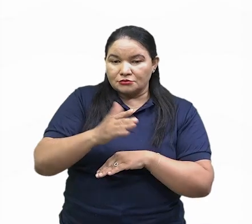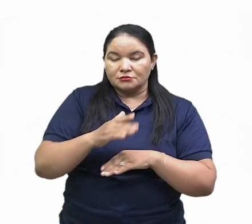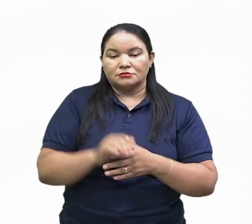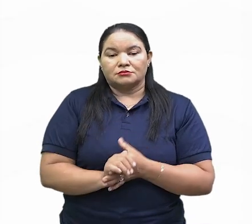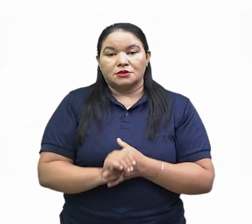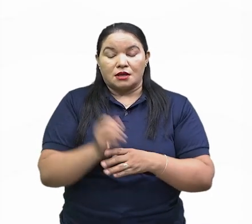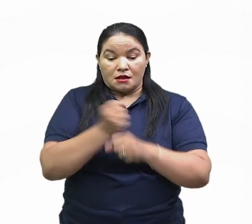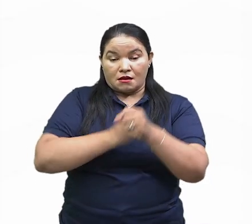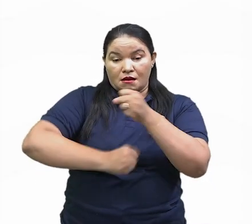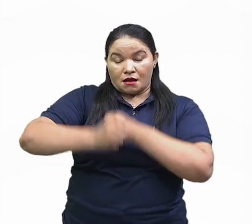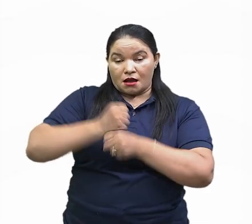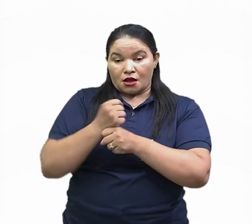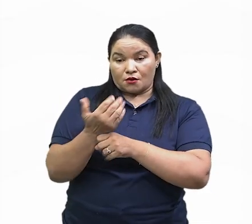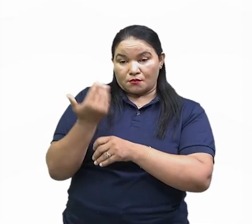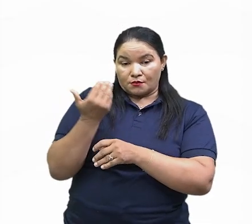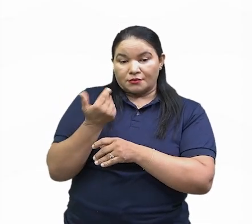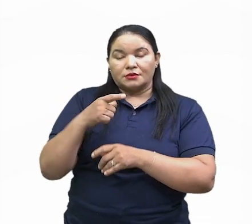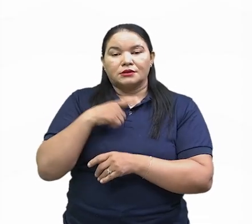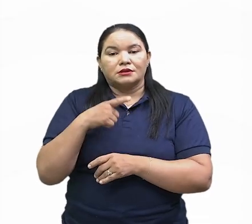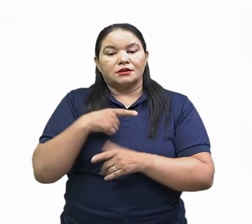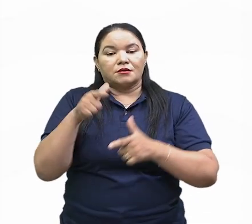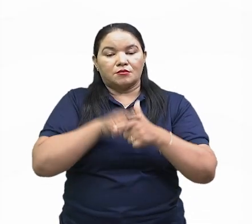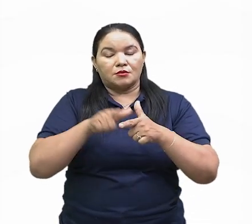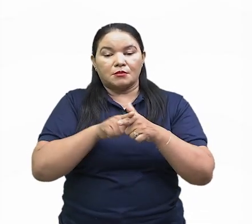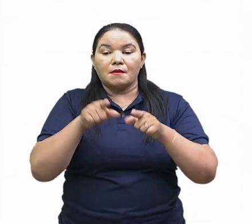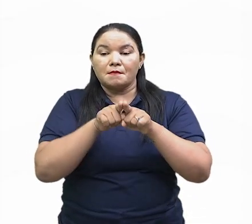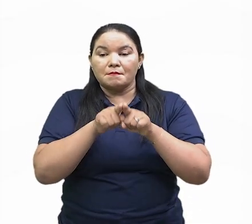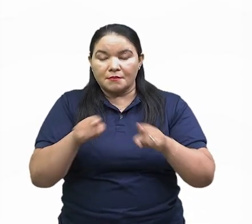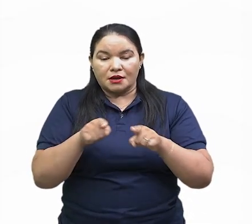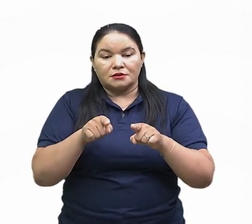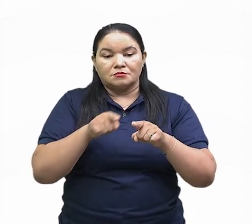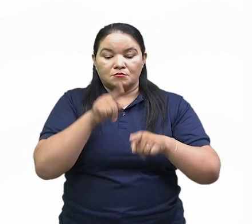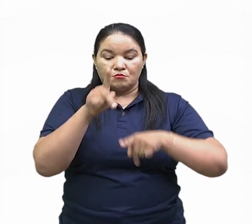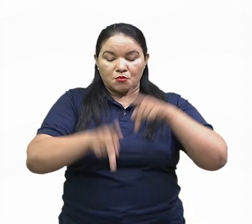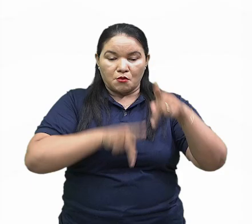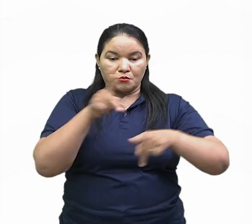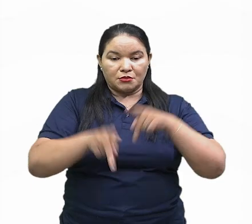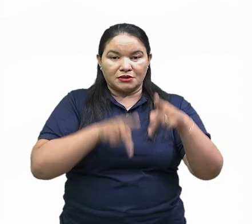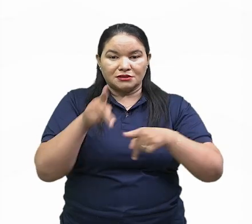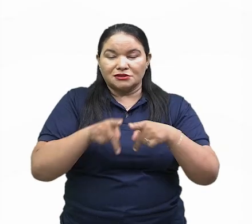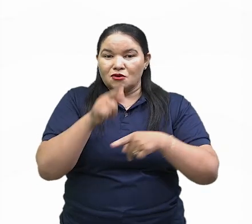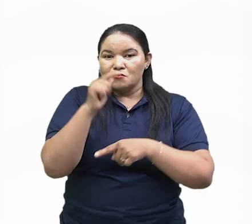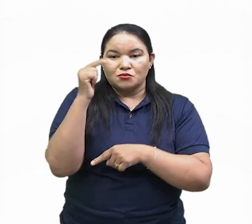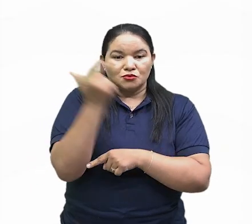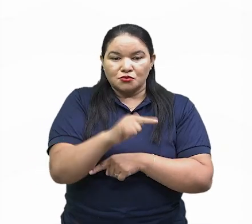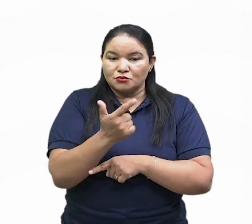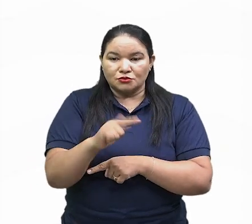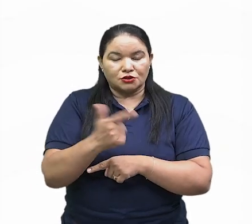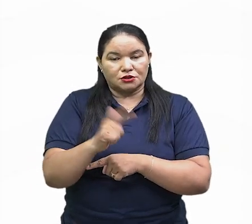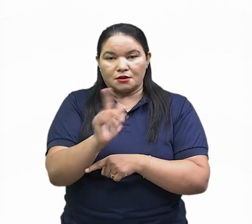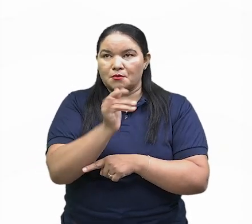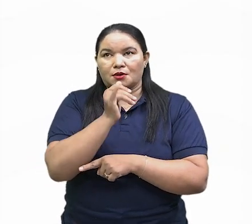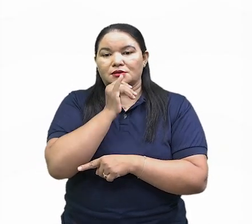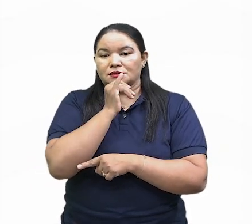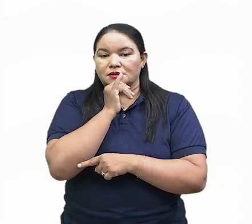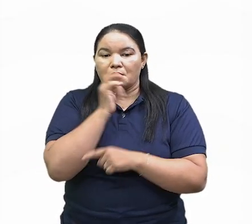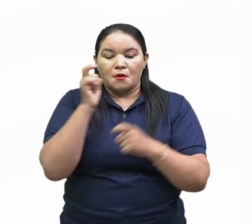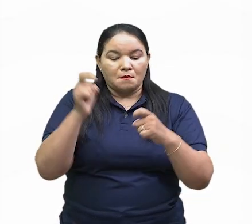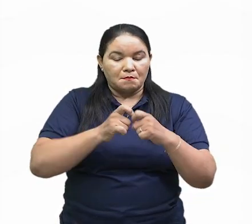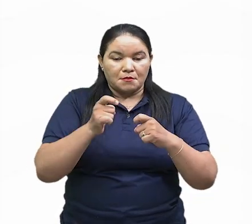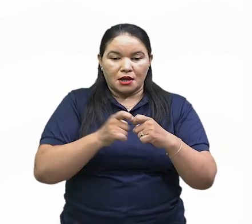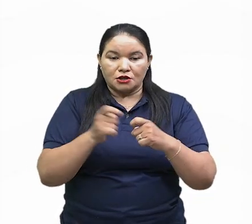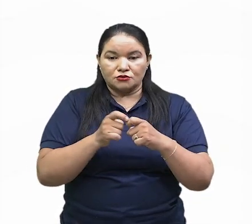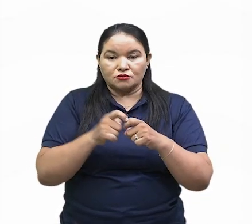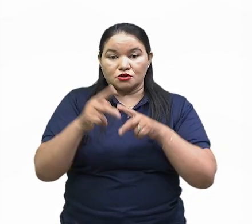há anos atrás, nós tínhamos essa situação, né? Onde a população não tinha muito acesso à parte da